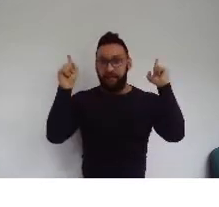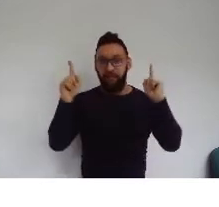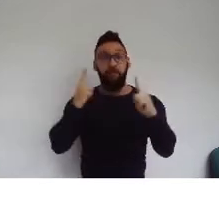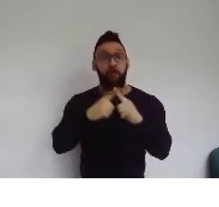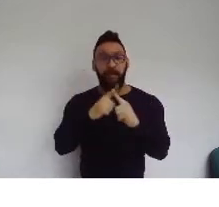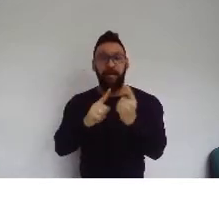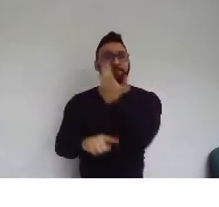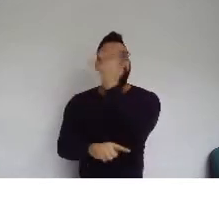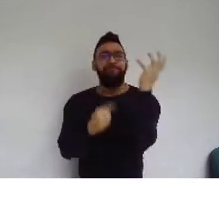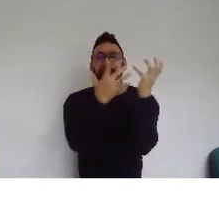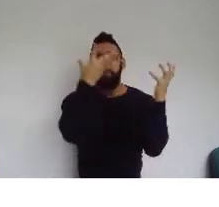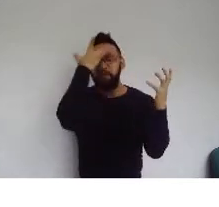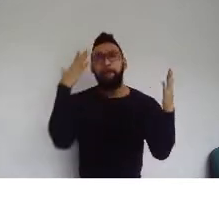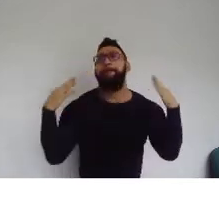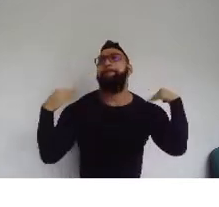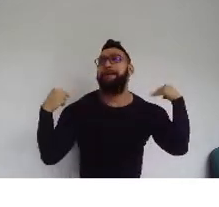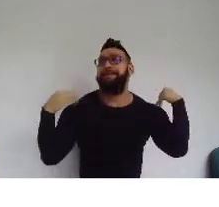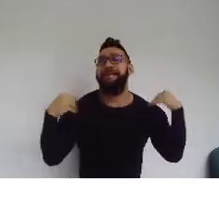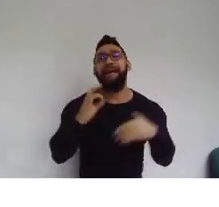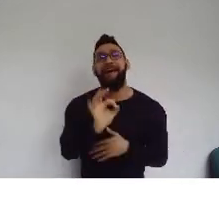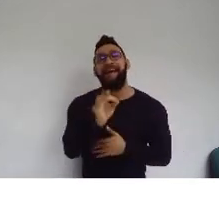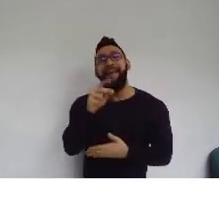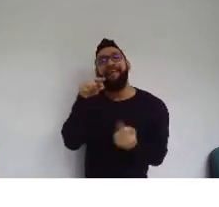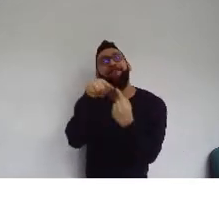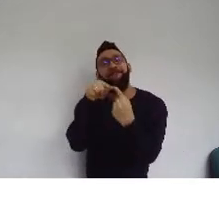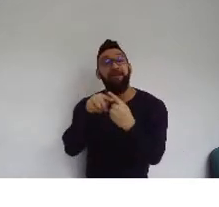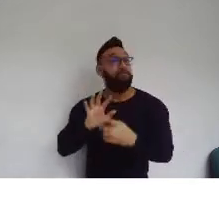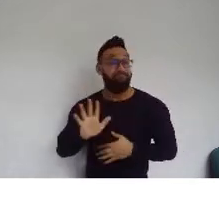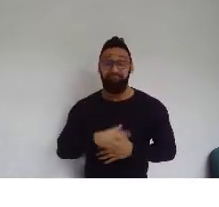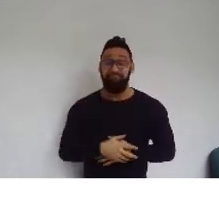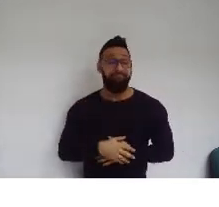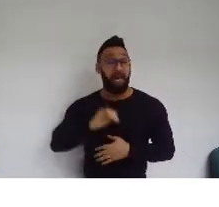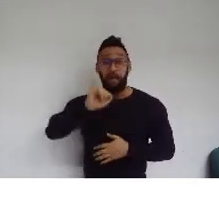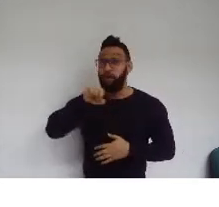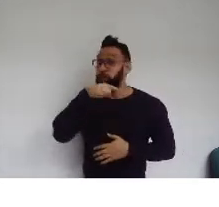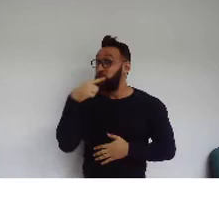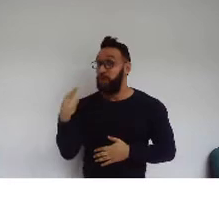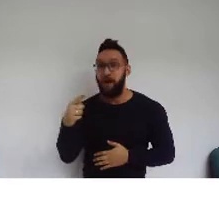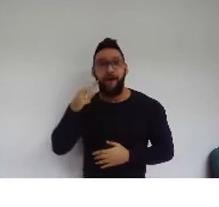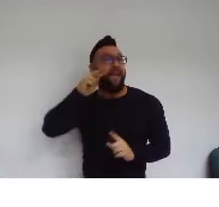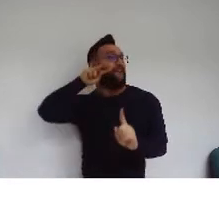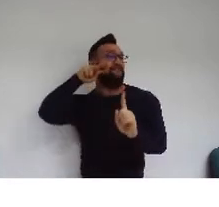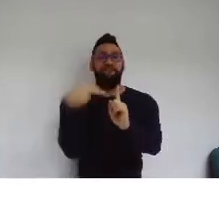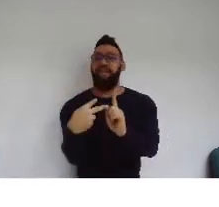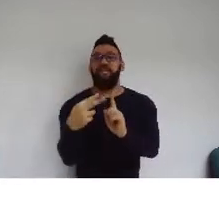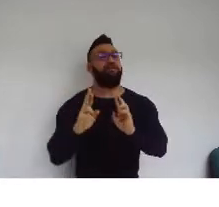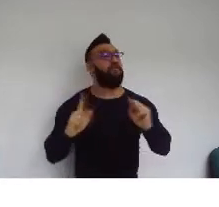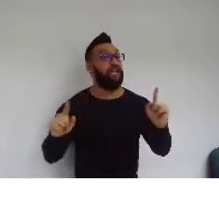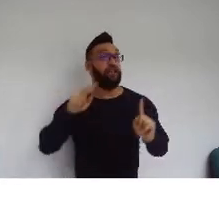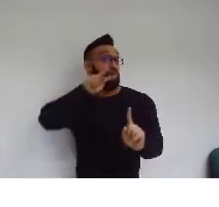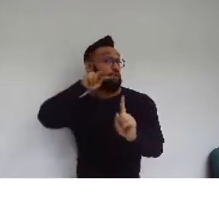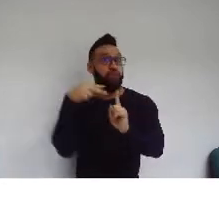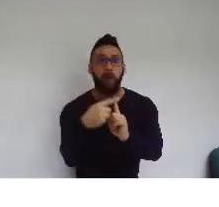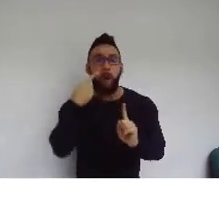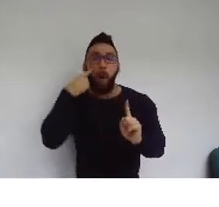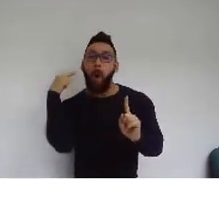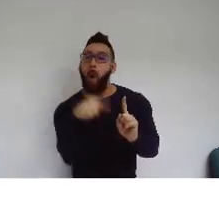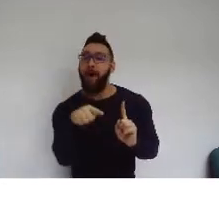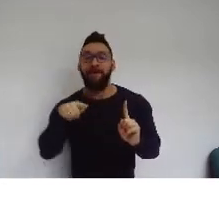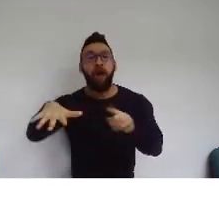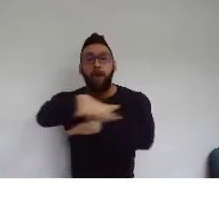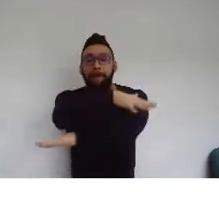sexuais. Essas, como as projeções escalares mobilizadas, deixam entrever, no caso